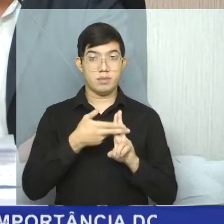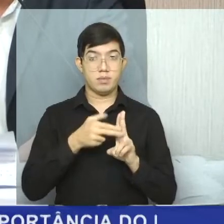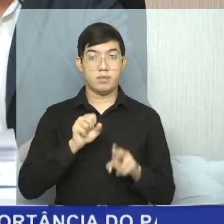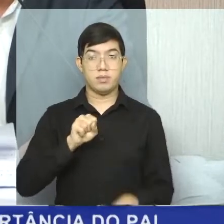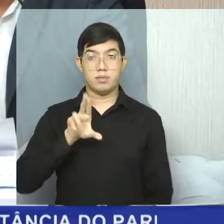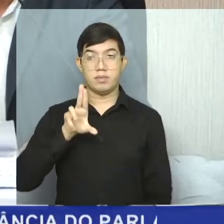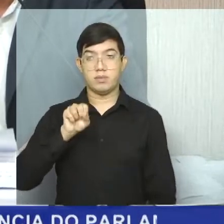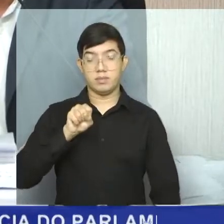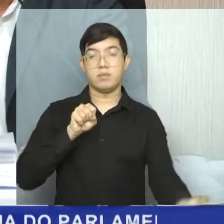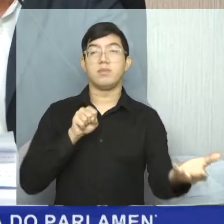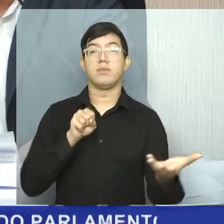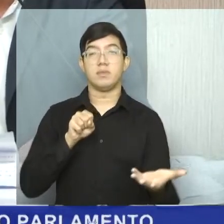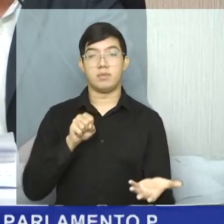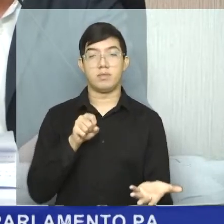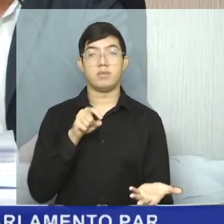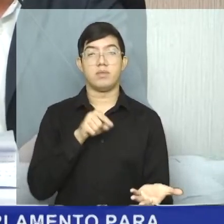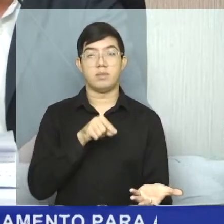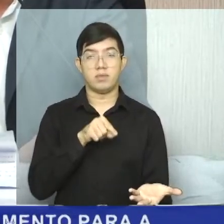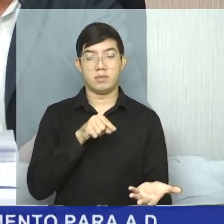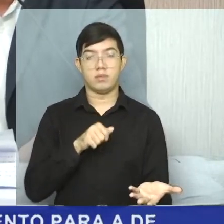brasileiro é o responsável